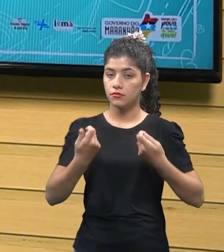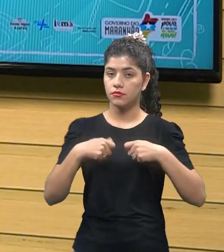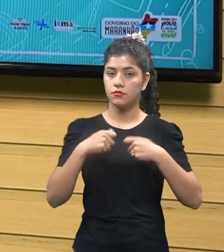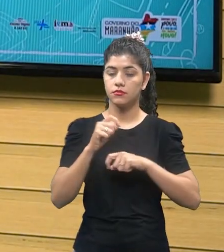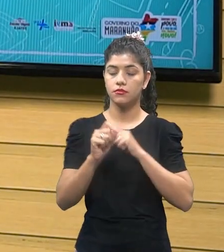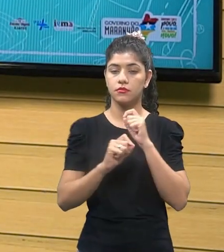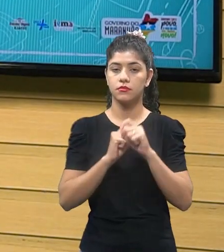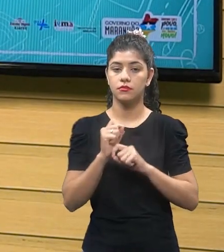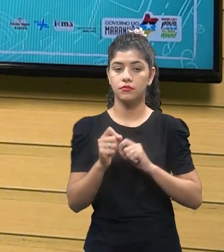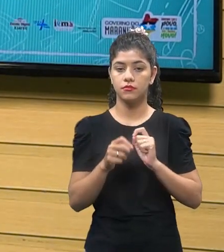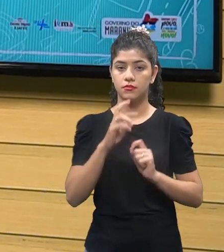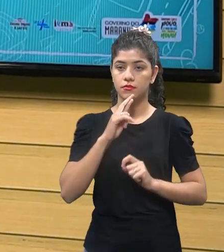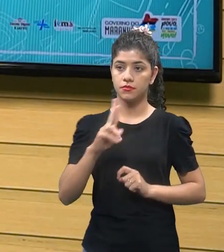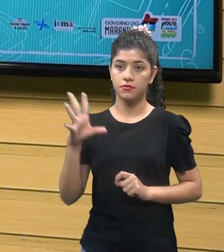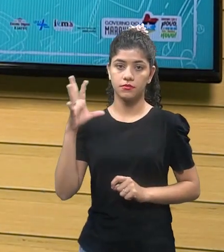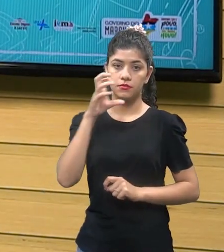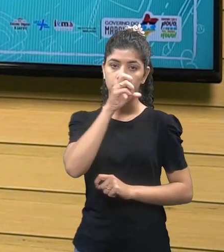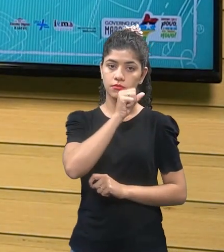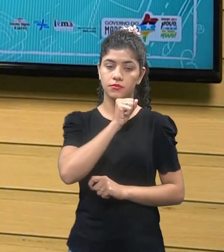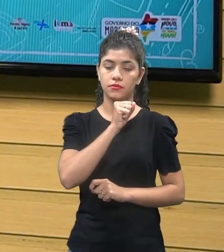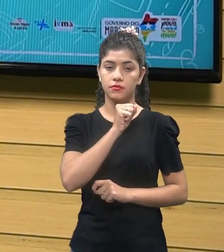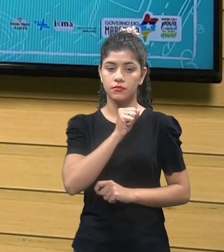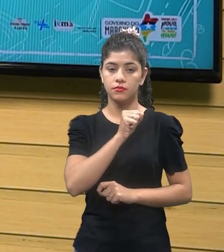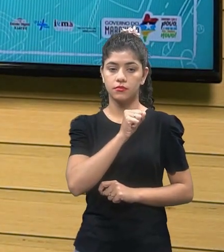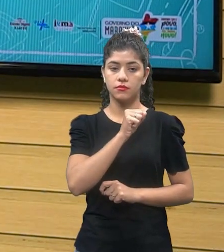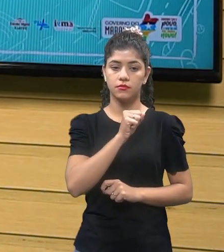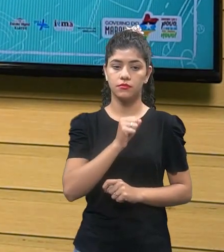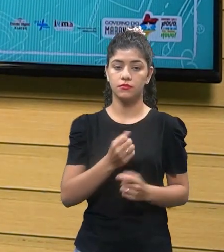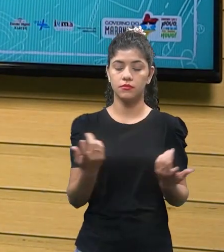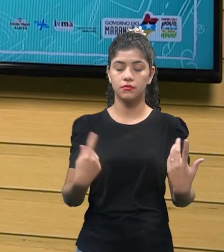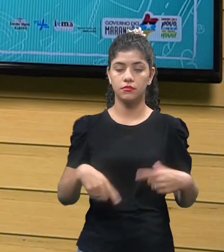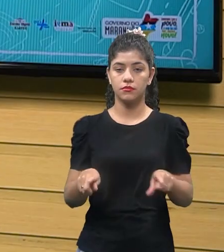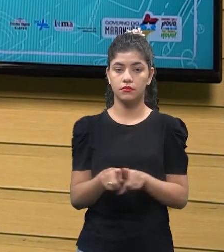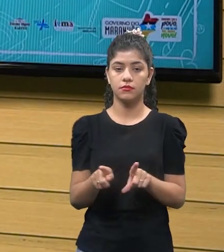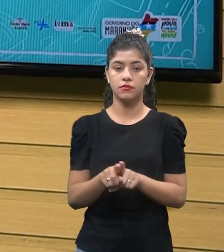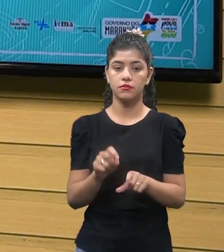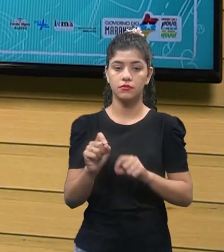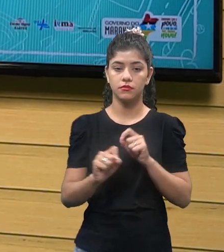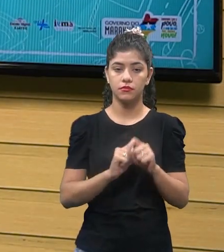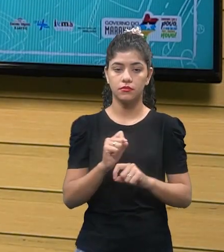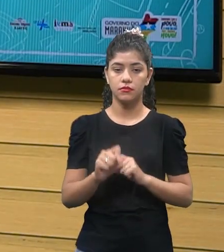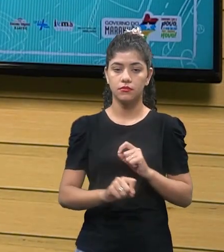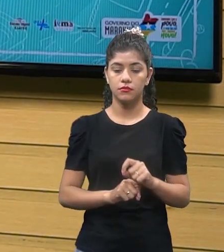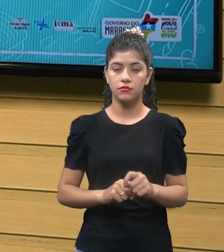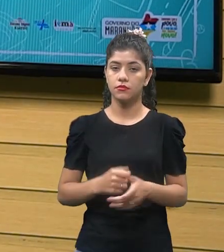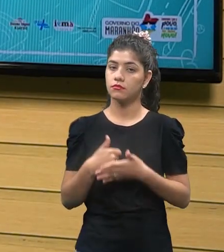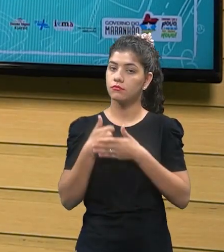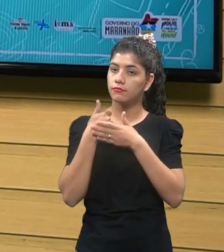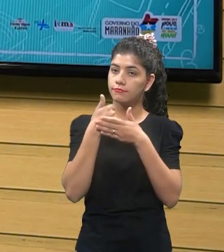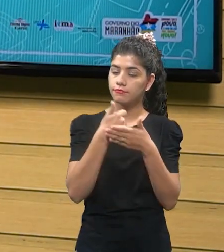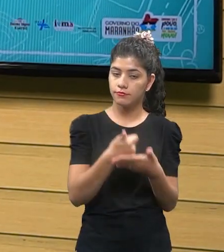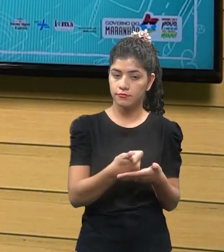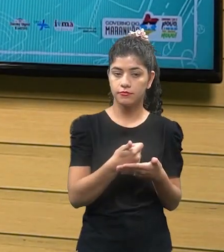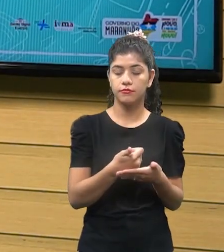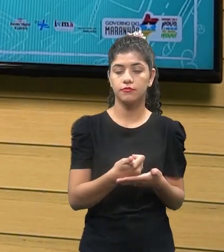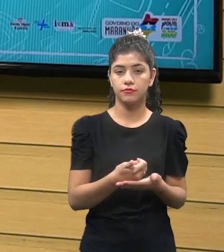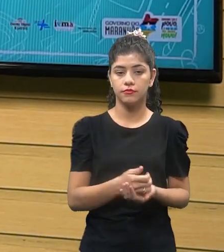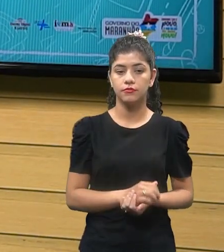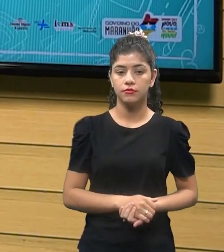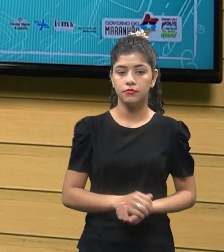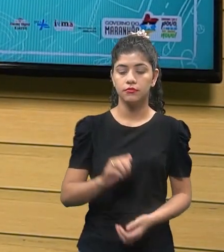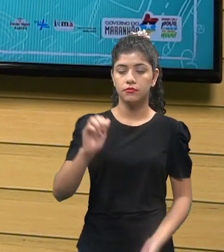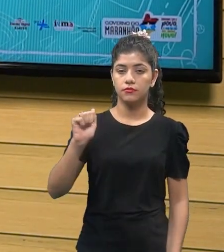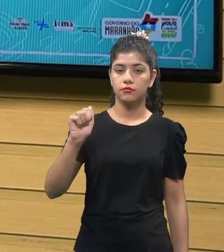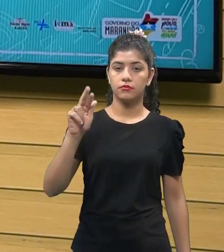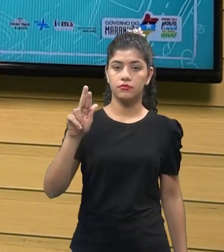precisa, tá, de respostas mais rápidas, a gente vai precisar de um motor auxiliar. É esse motor